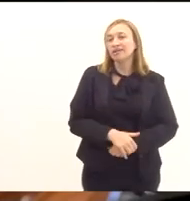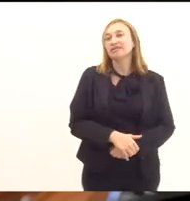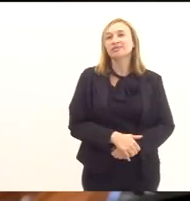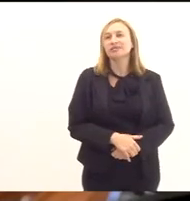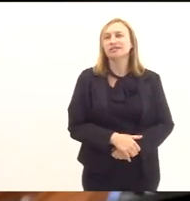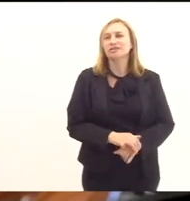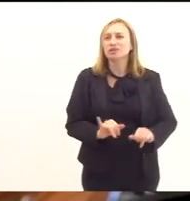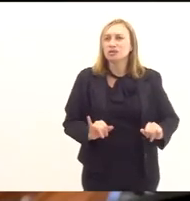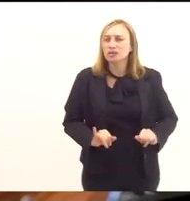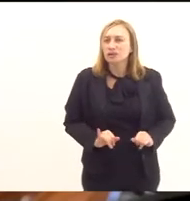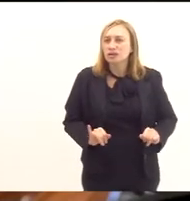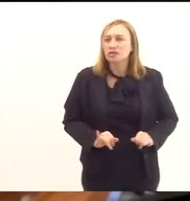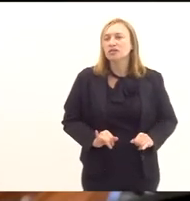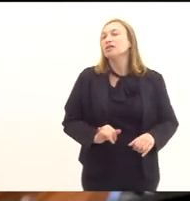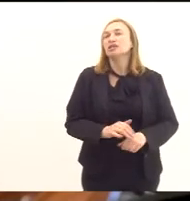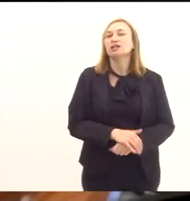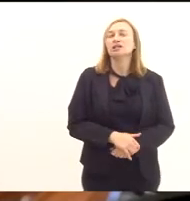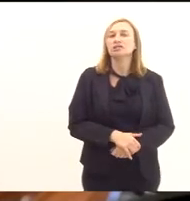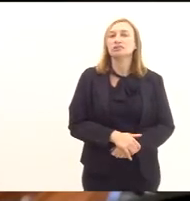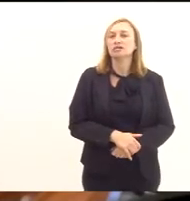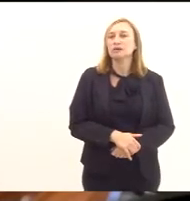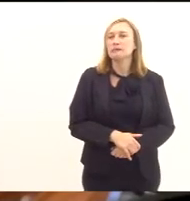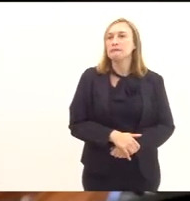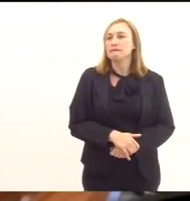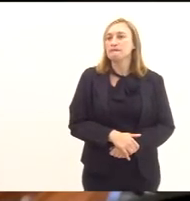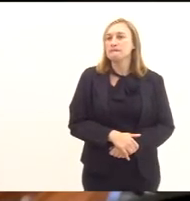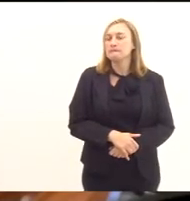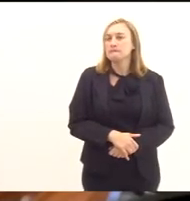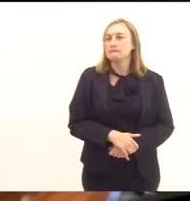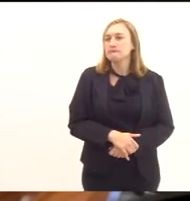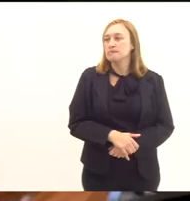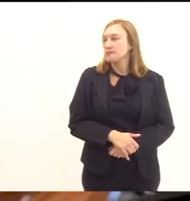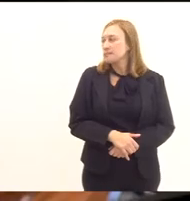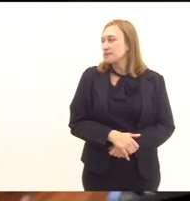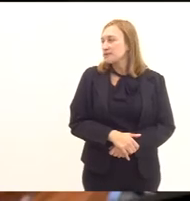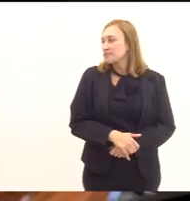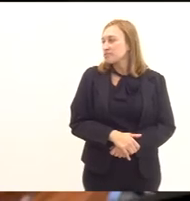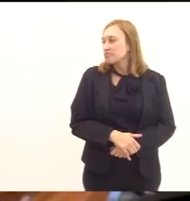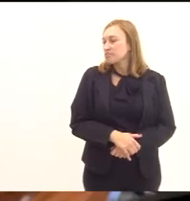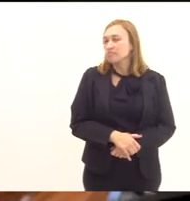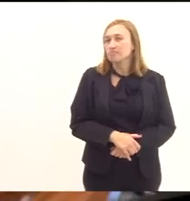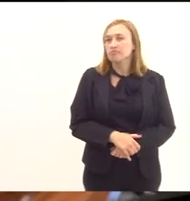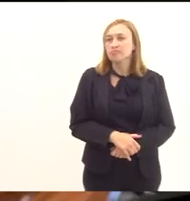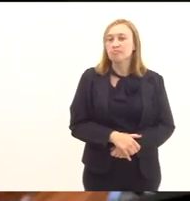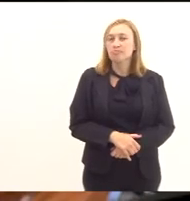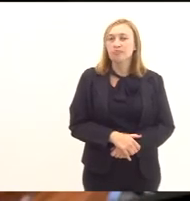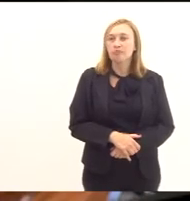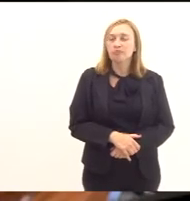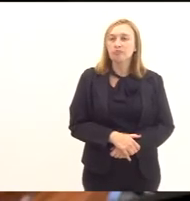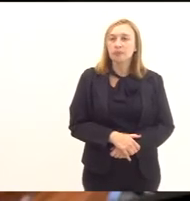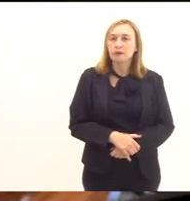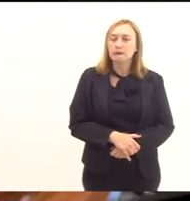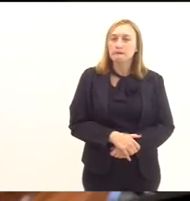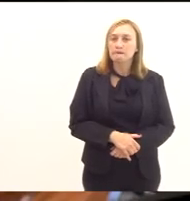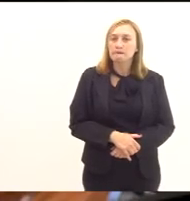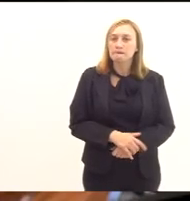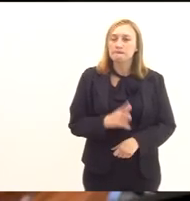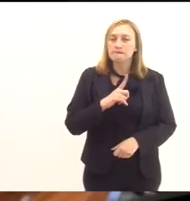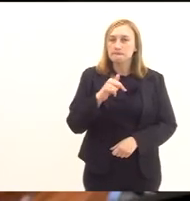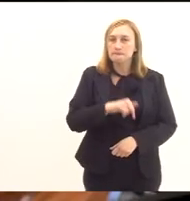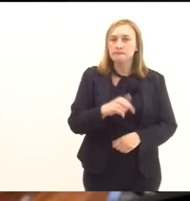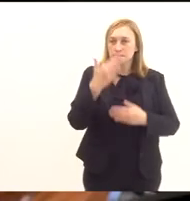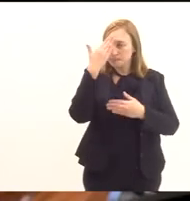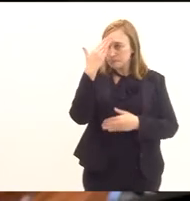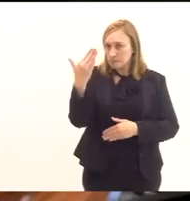sofrendo sofrendo muito ainda já passaram de três meses né E só temos aqui